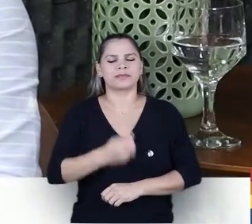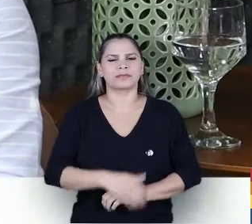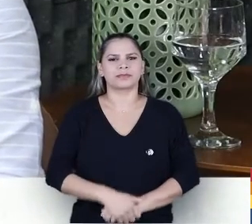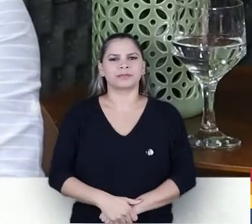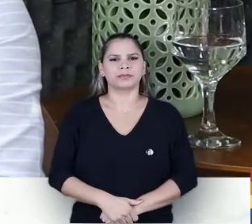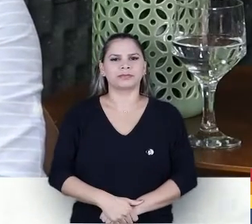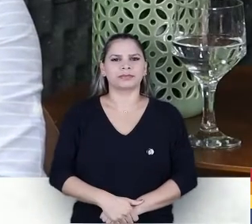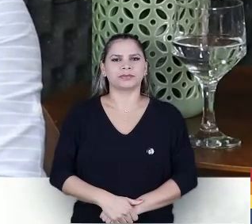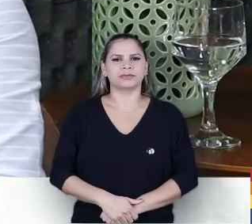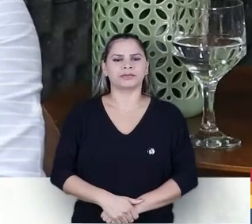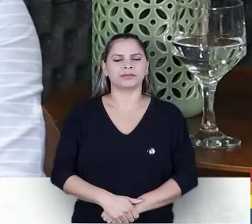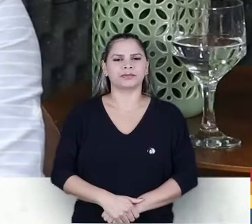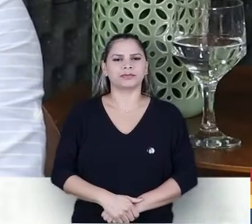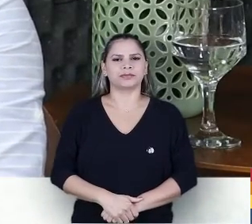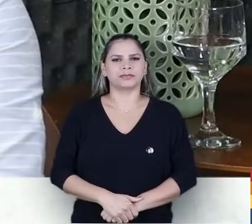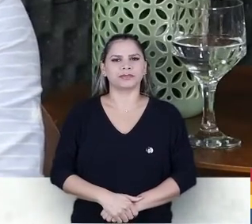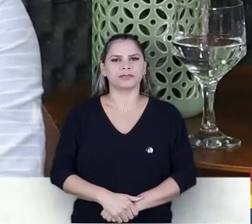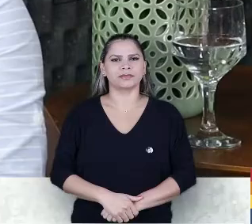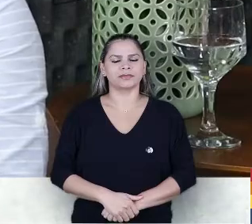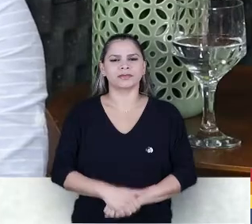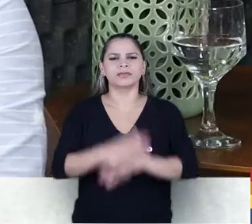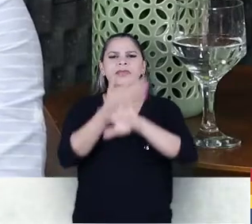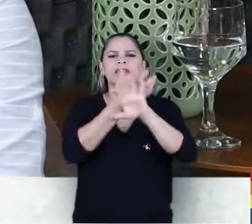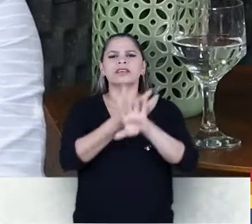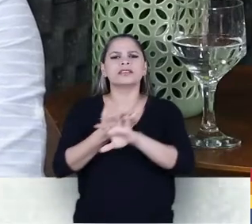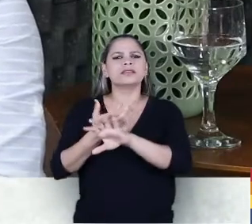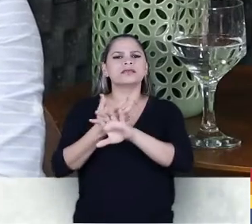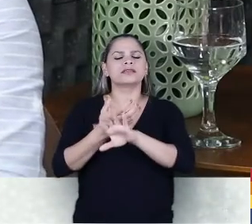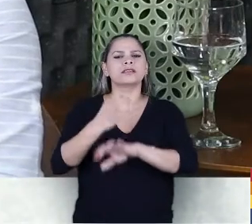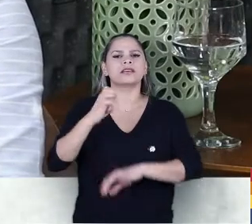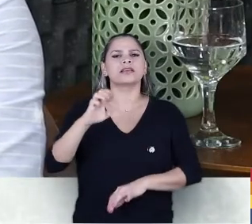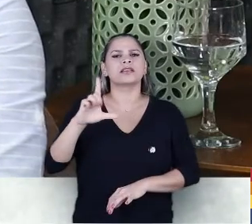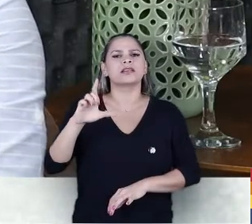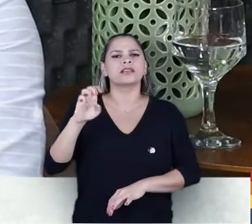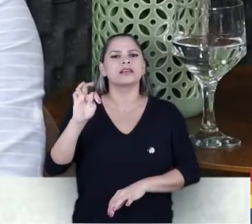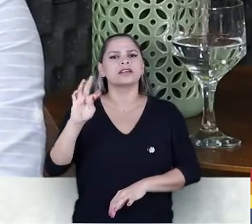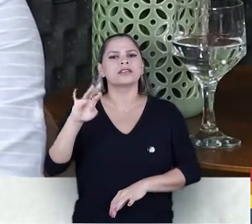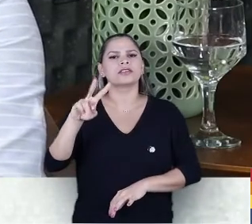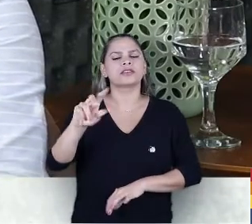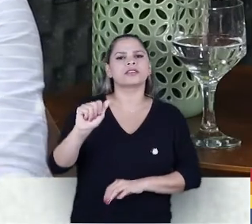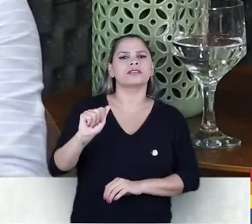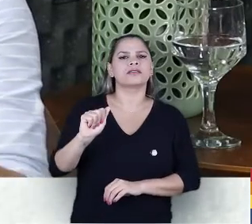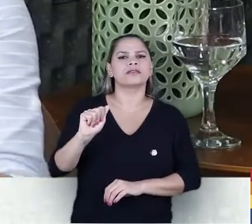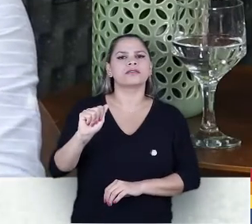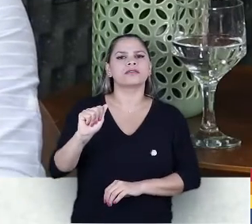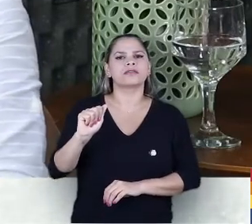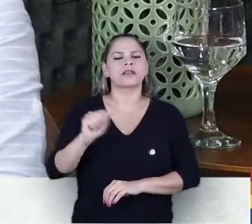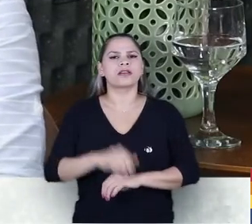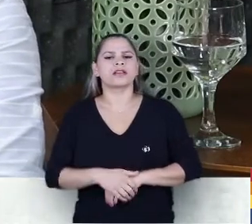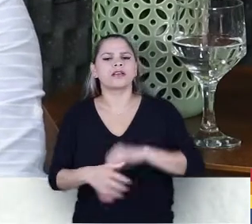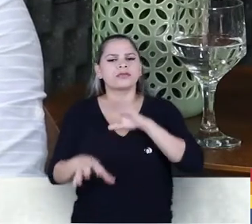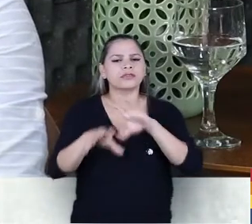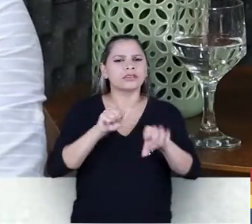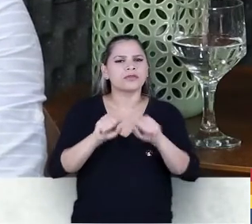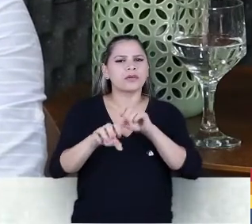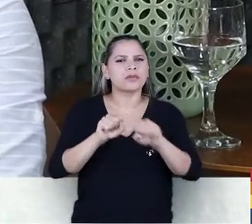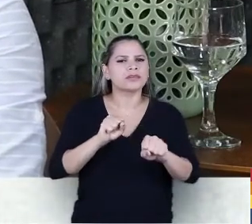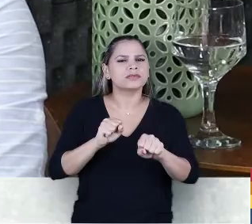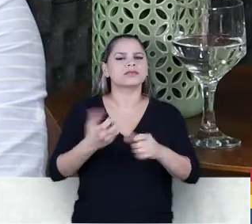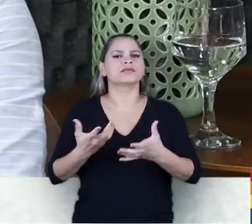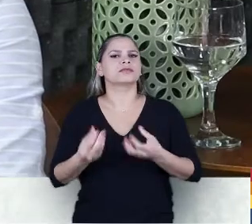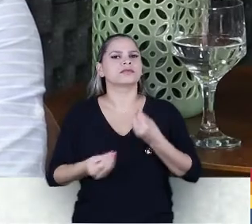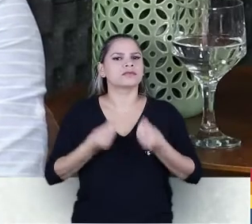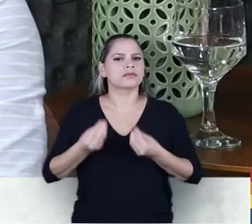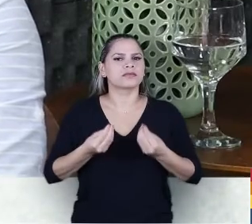e outras atividades que foram incorporadas nessa reformulação do ensino